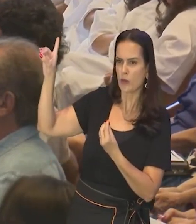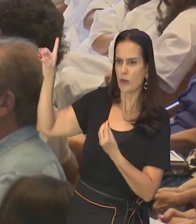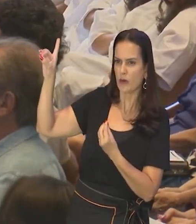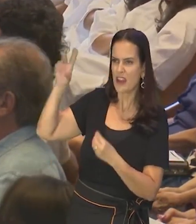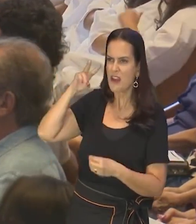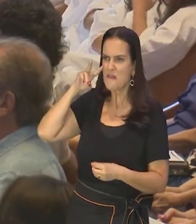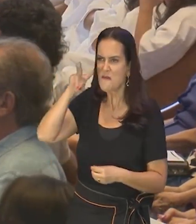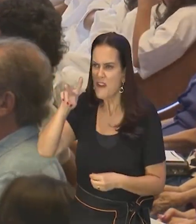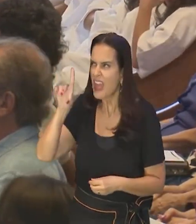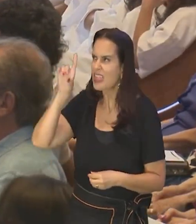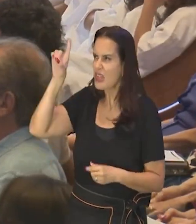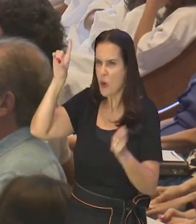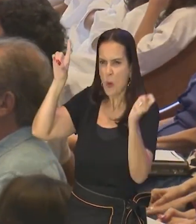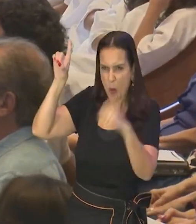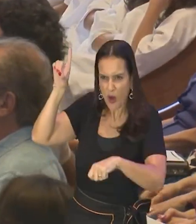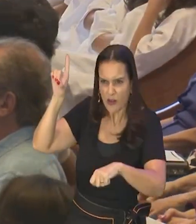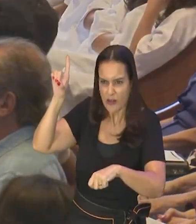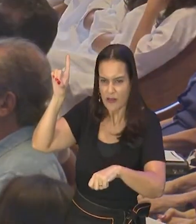ver Deus?